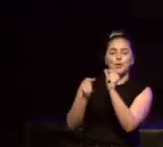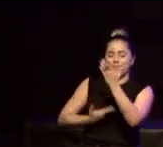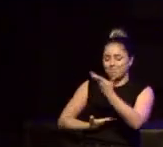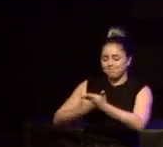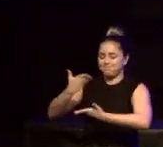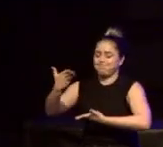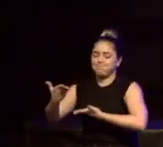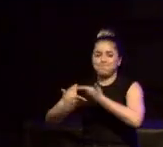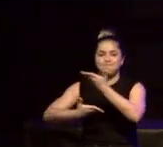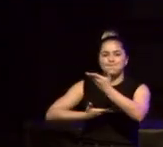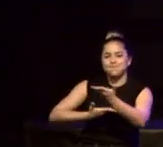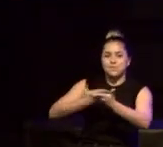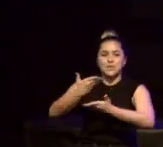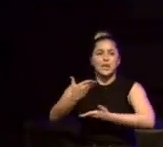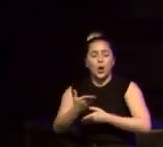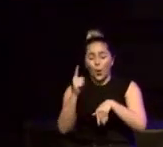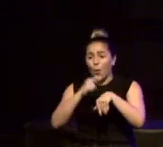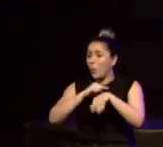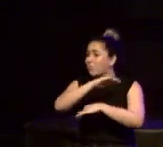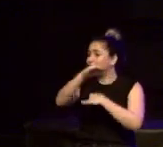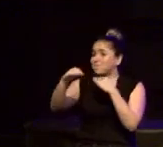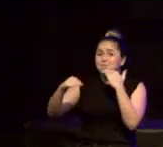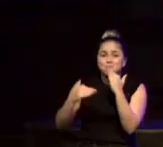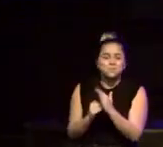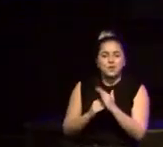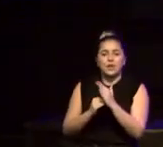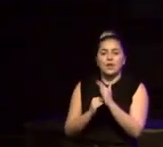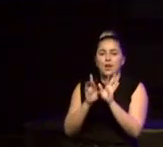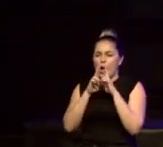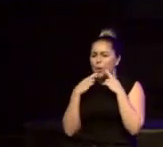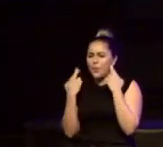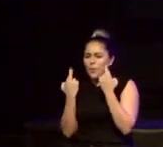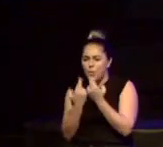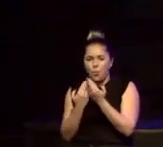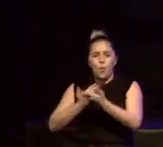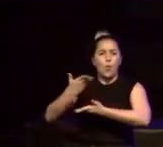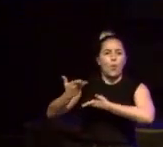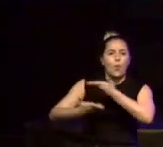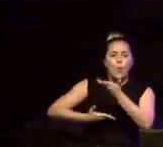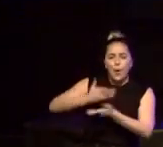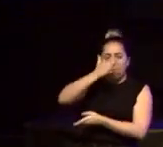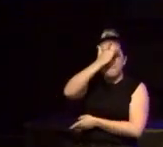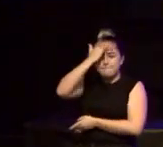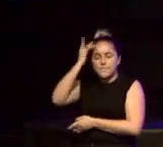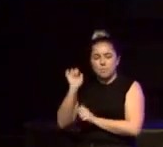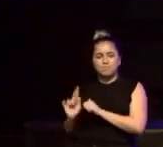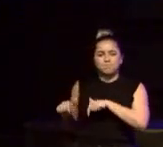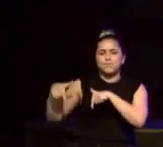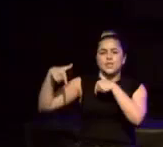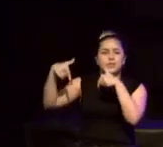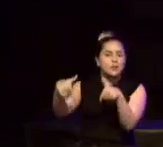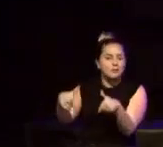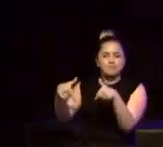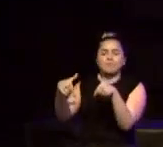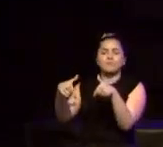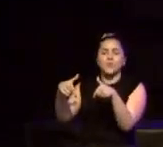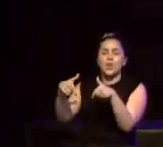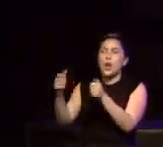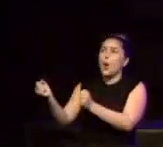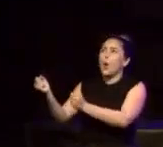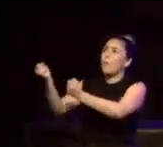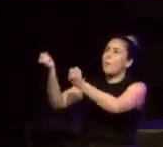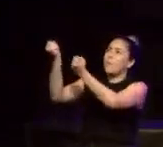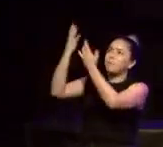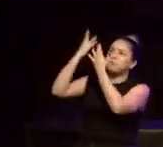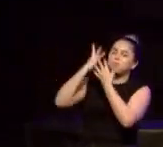É uns aos outros o tempo todo. Reuniões ativas de crentes ativam o poder transformador de Deus no nosso